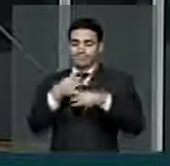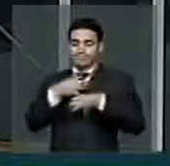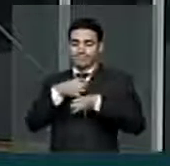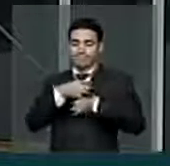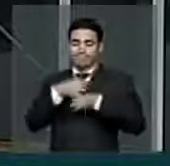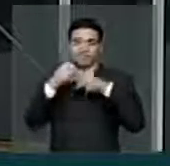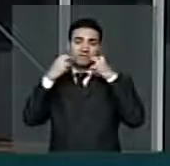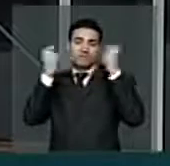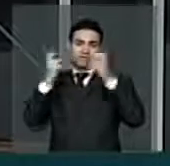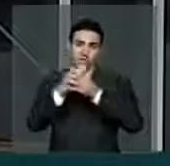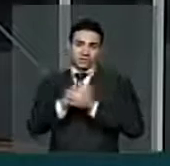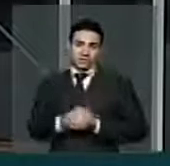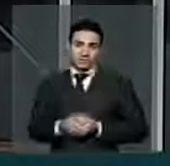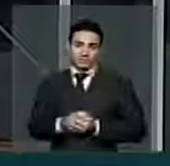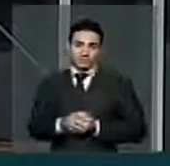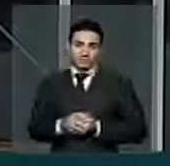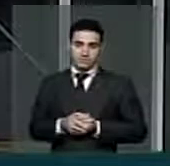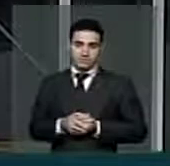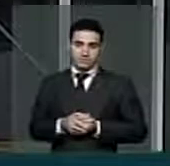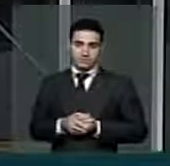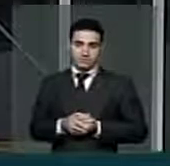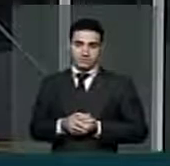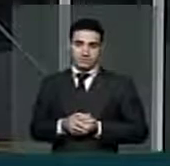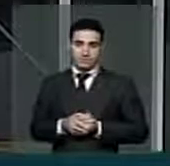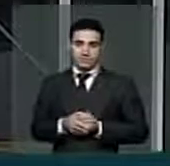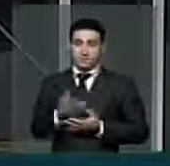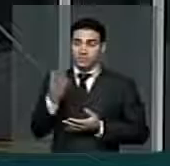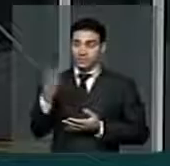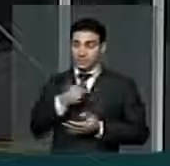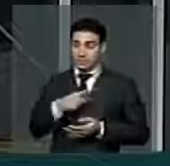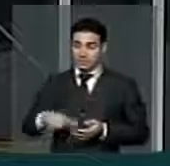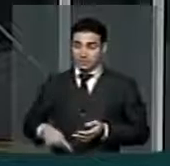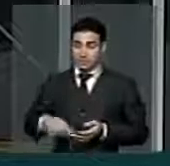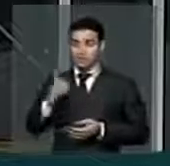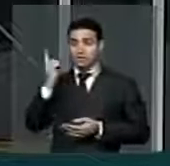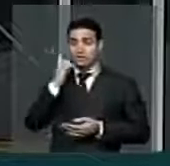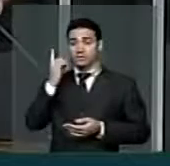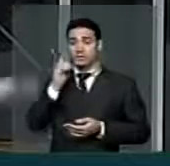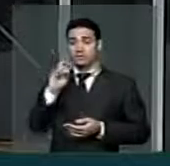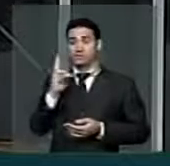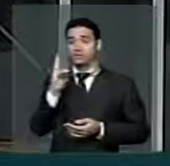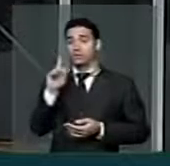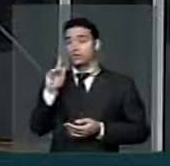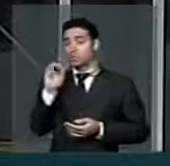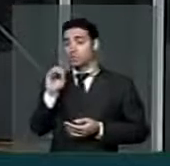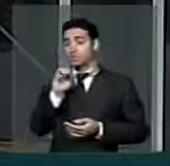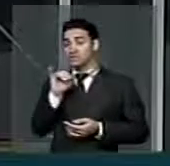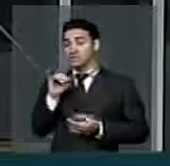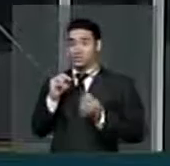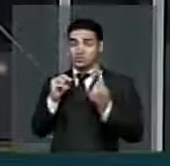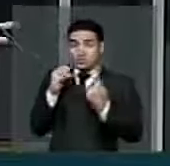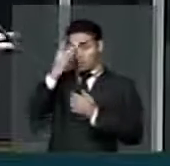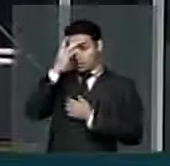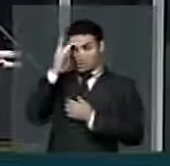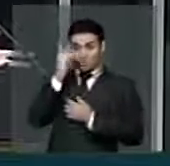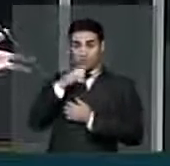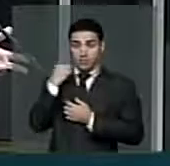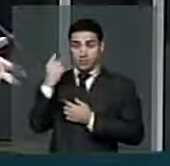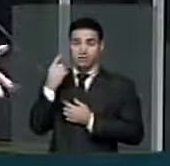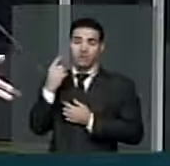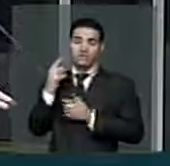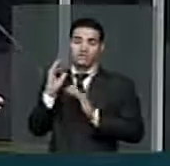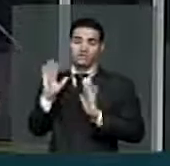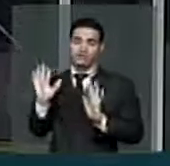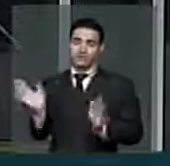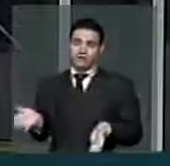Se perdêssemos, presidente, deputado Hugo, uma única vida, já seria demais. Mas nós estamos falando